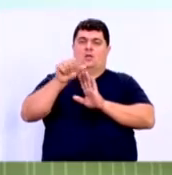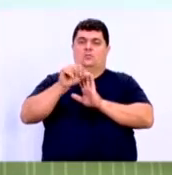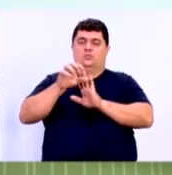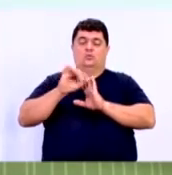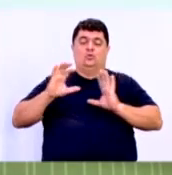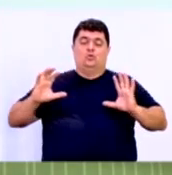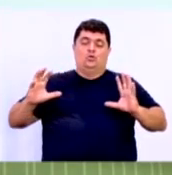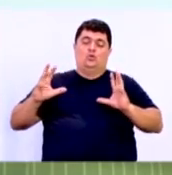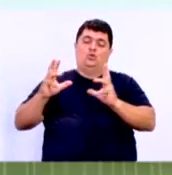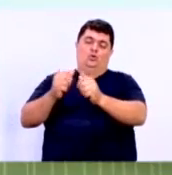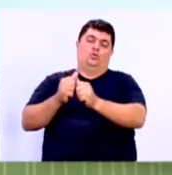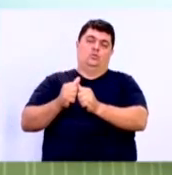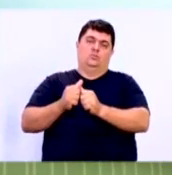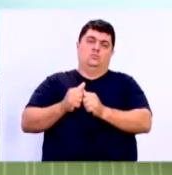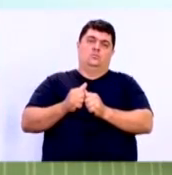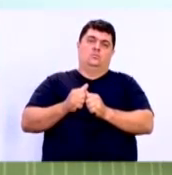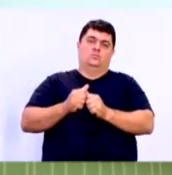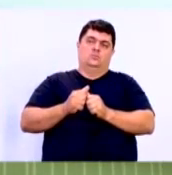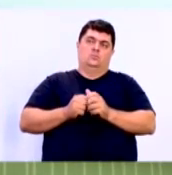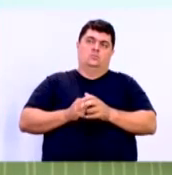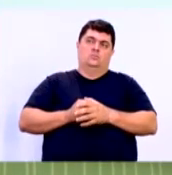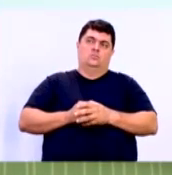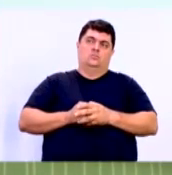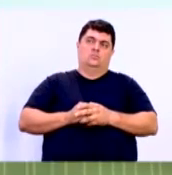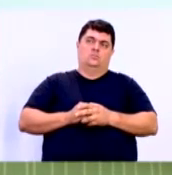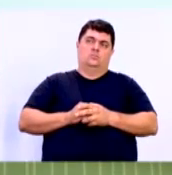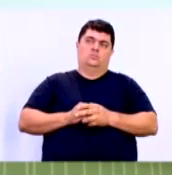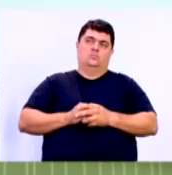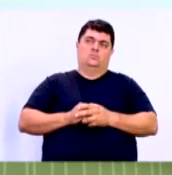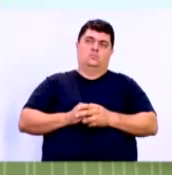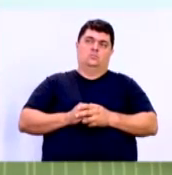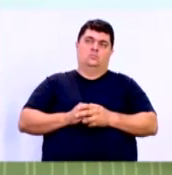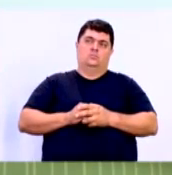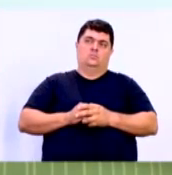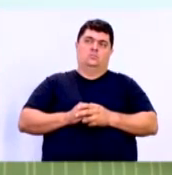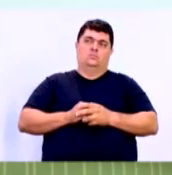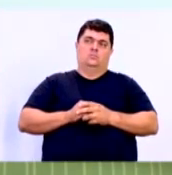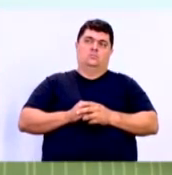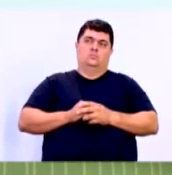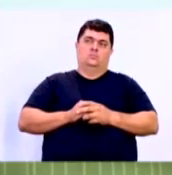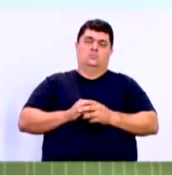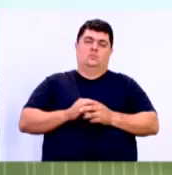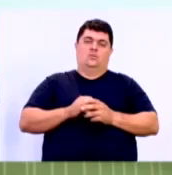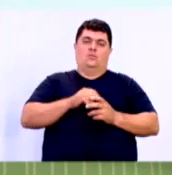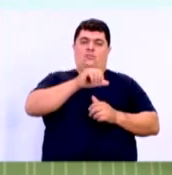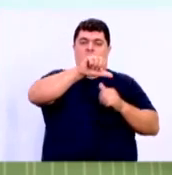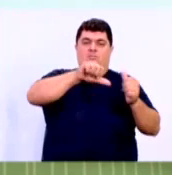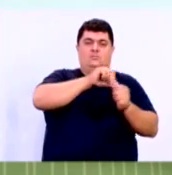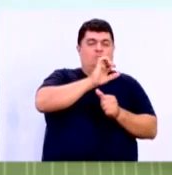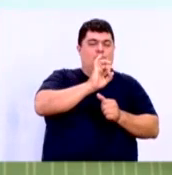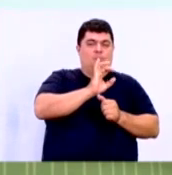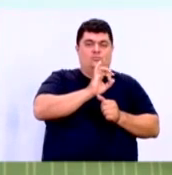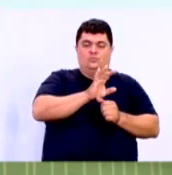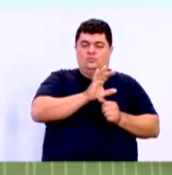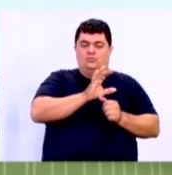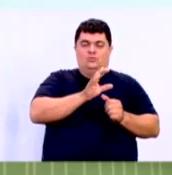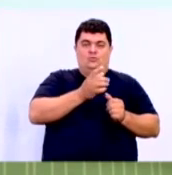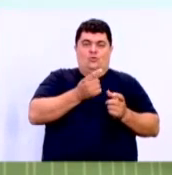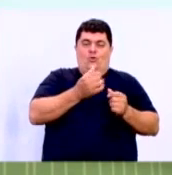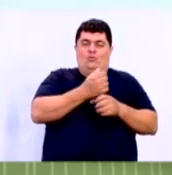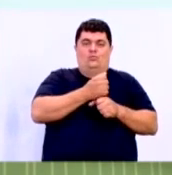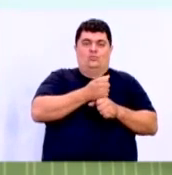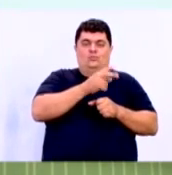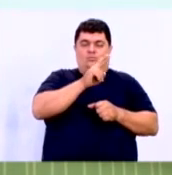absorve tudo. Custeio por absorção, absorve tudo. Todos os custos são absorvidos. Variável, só o custo